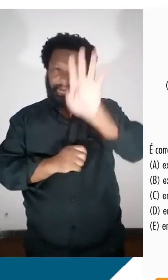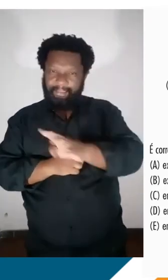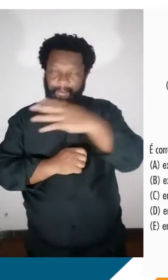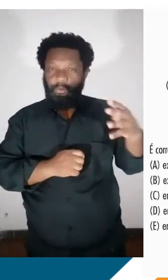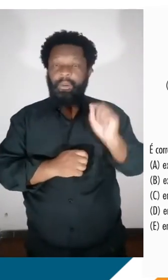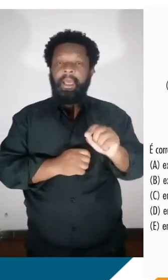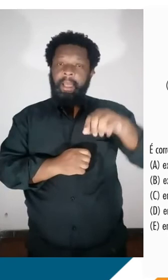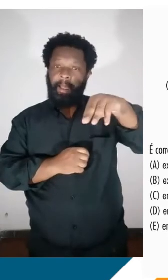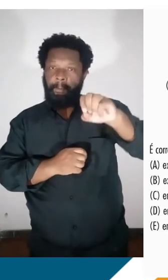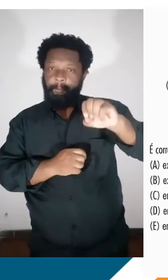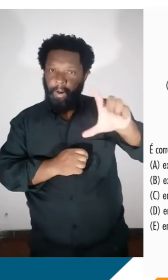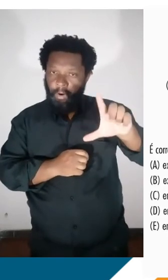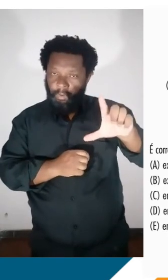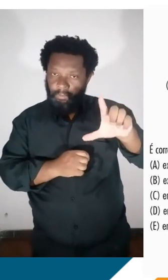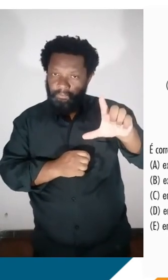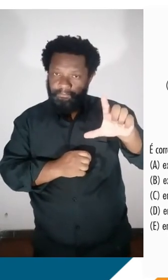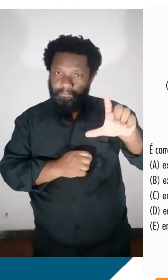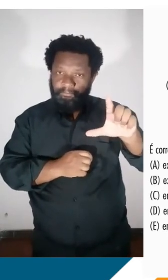mol por